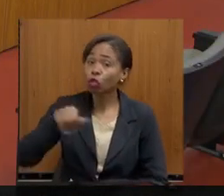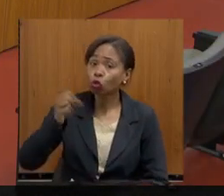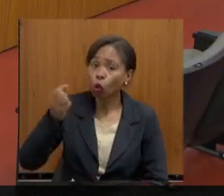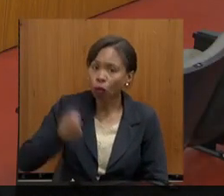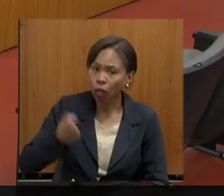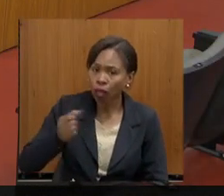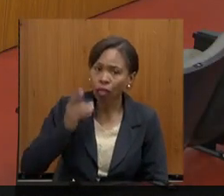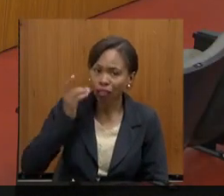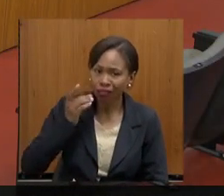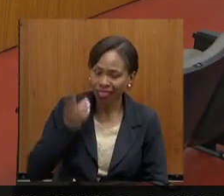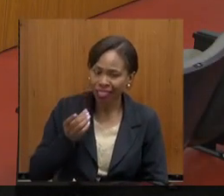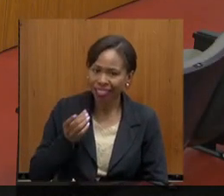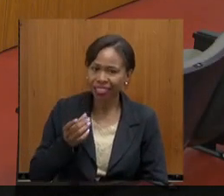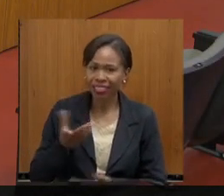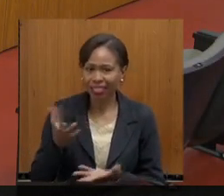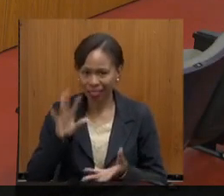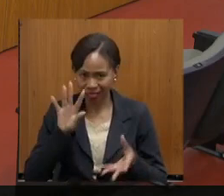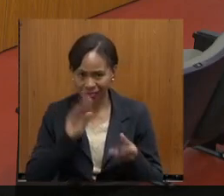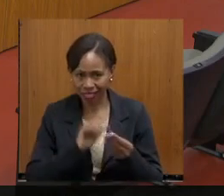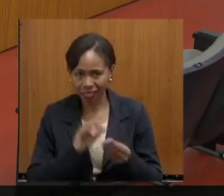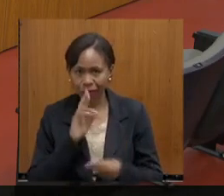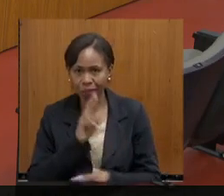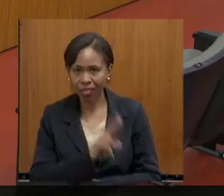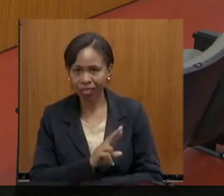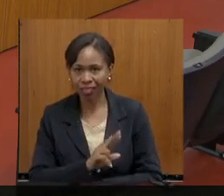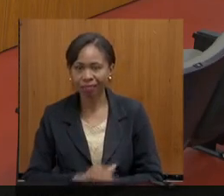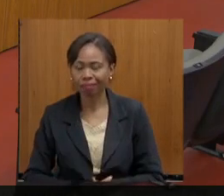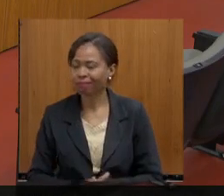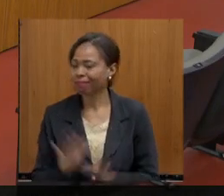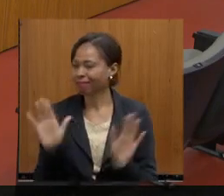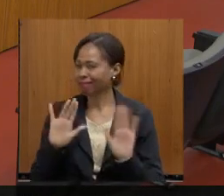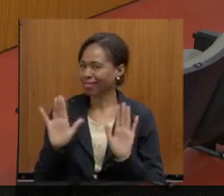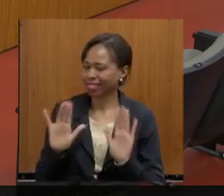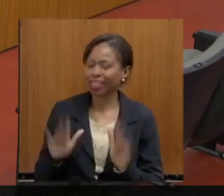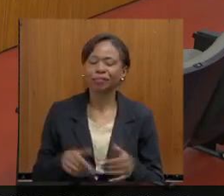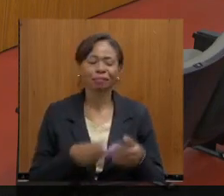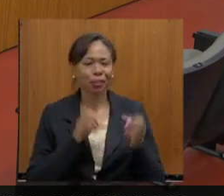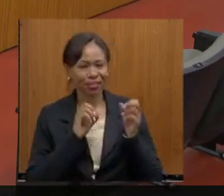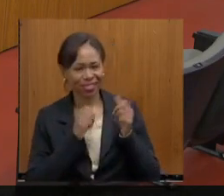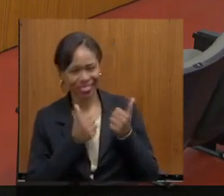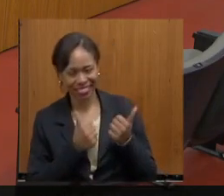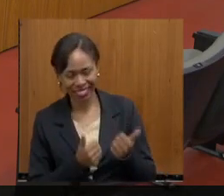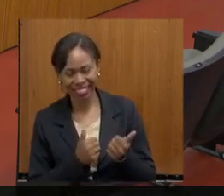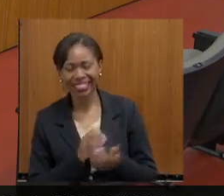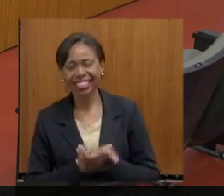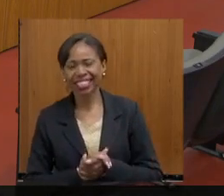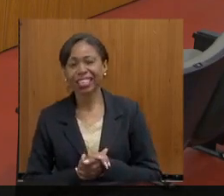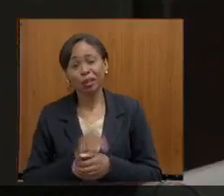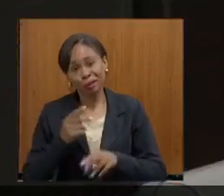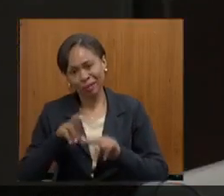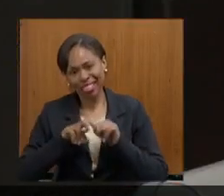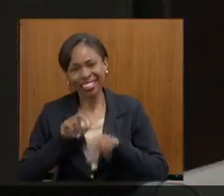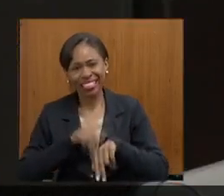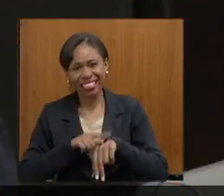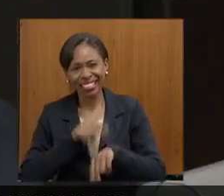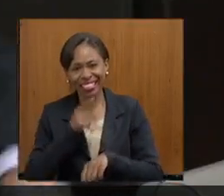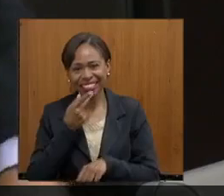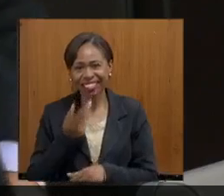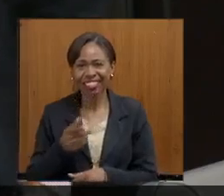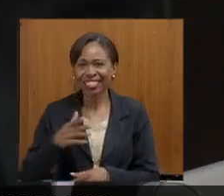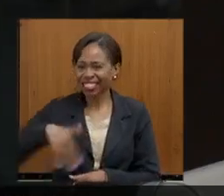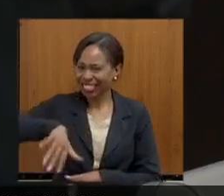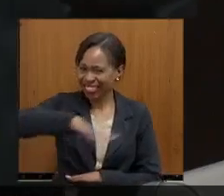tem esse considerações finais tá abrindo mal das considerações diante do tempo